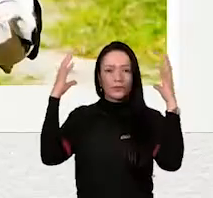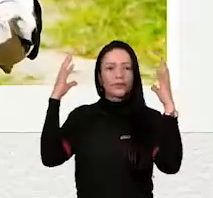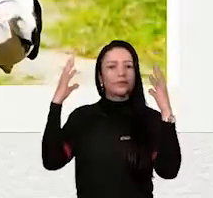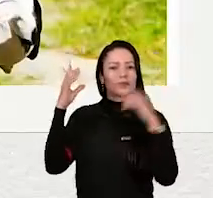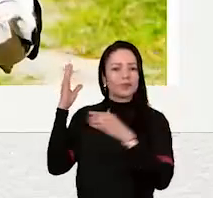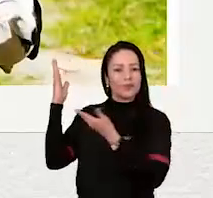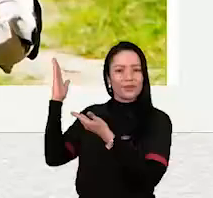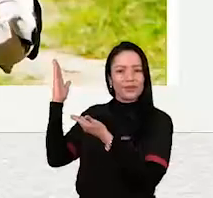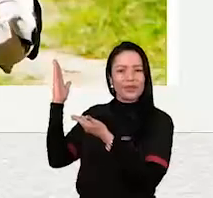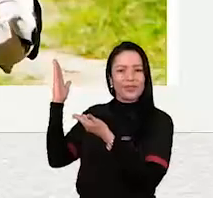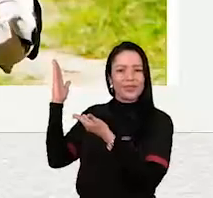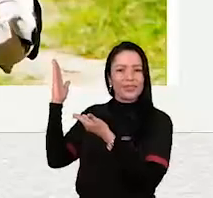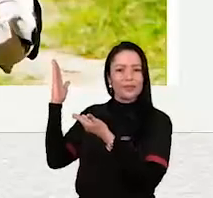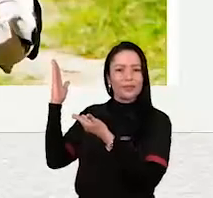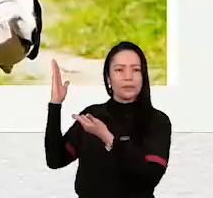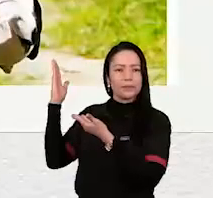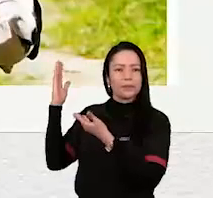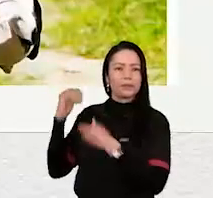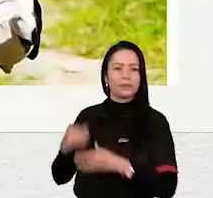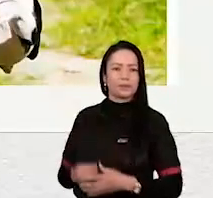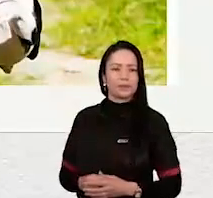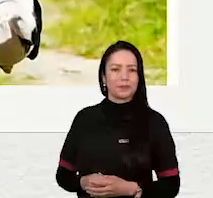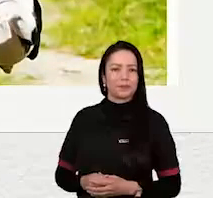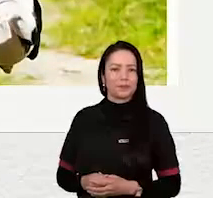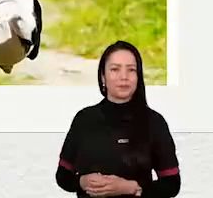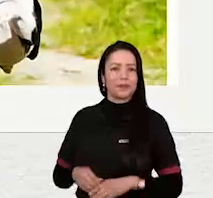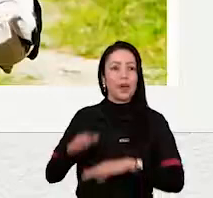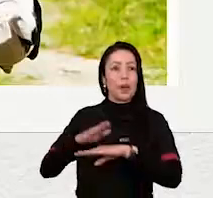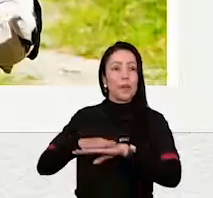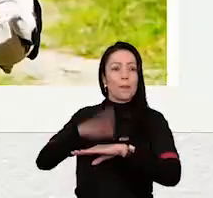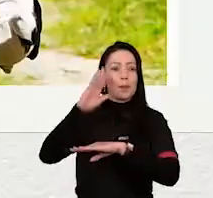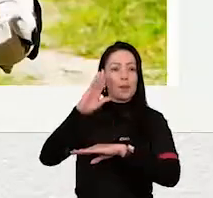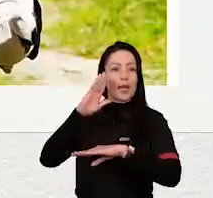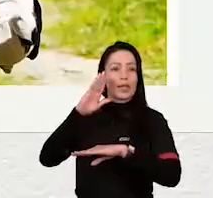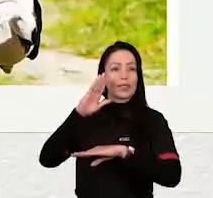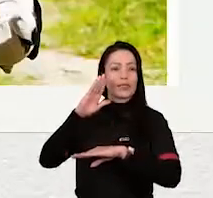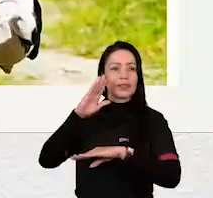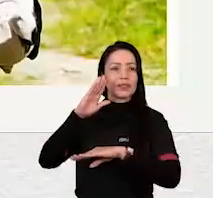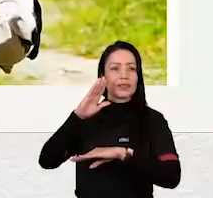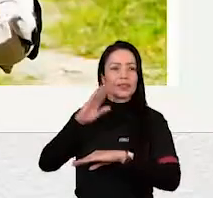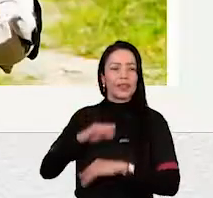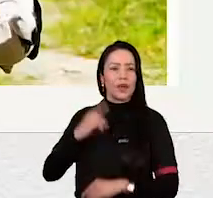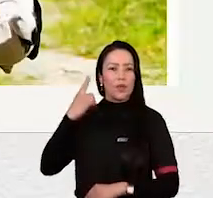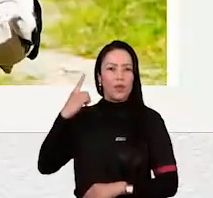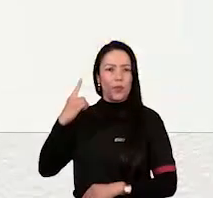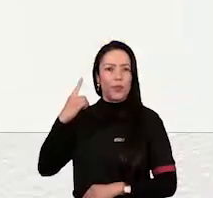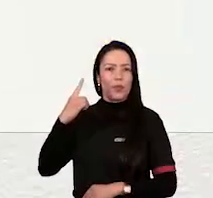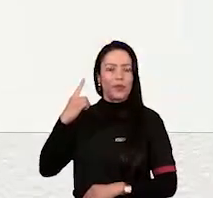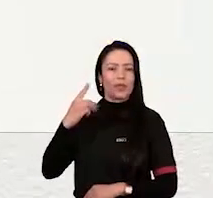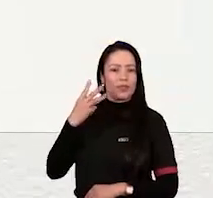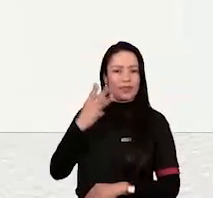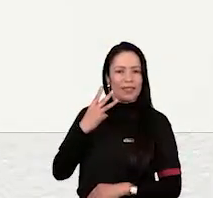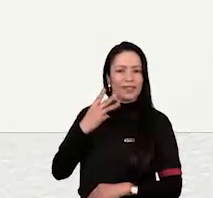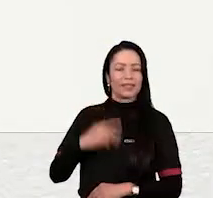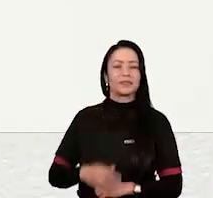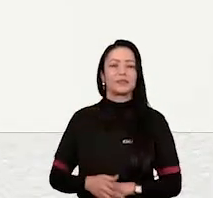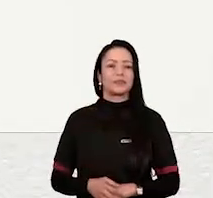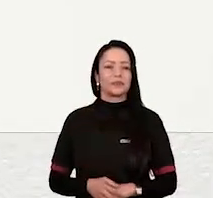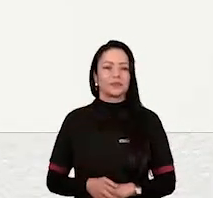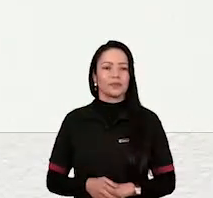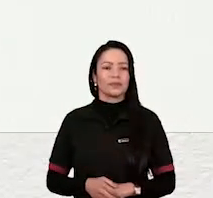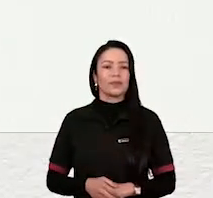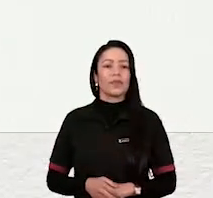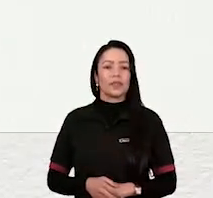Então o pug e o bulldog francês são chefes de bilheteria nessas otites médias dos braquicefálicos. Mas,